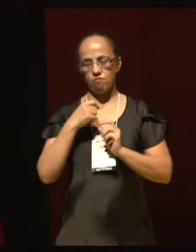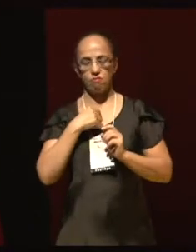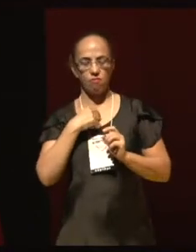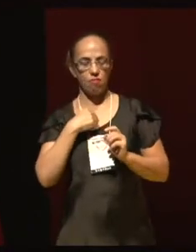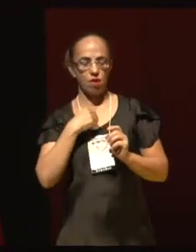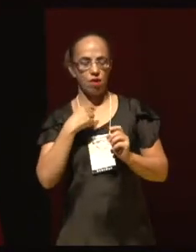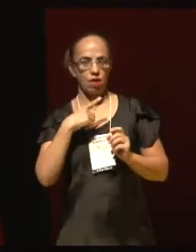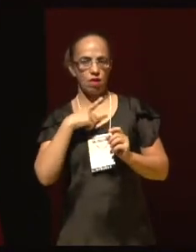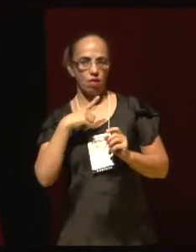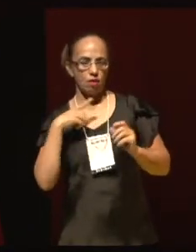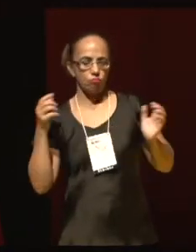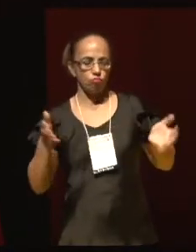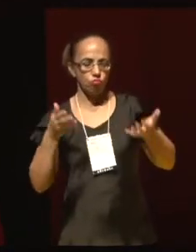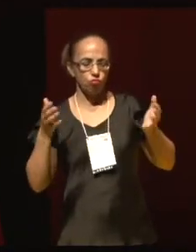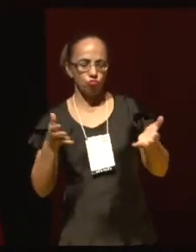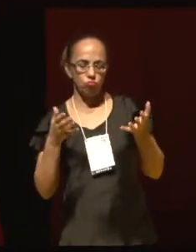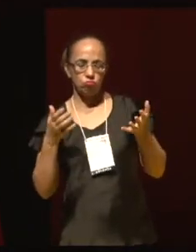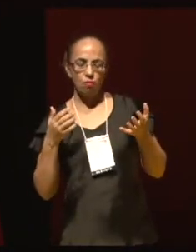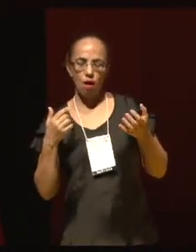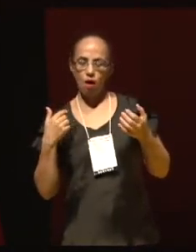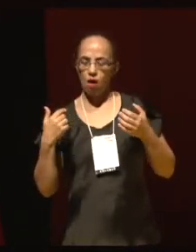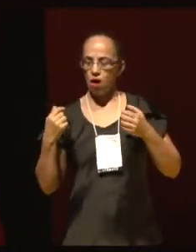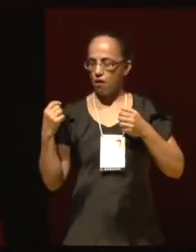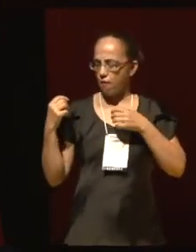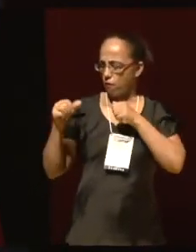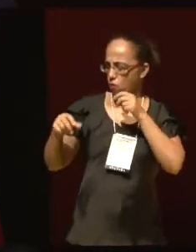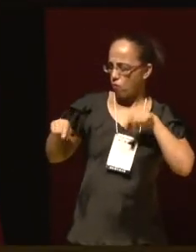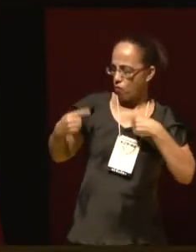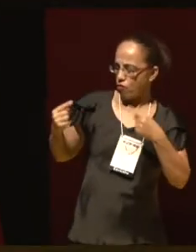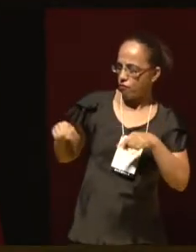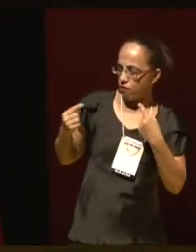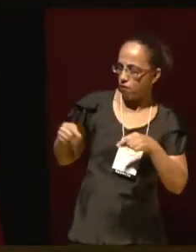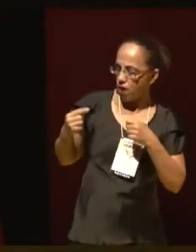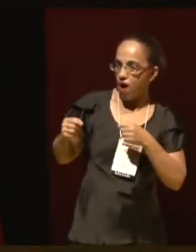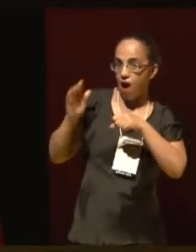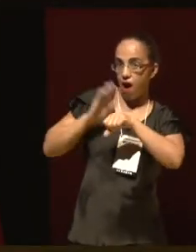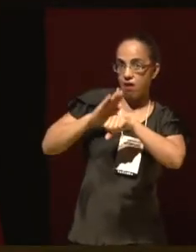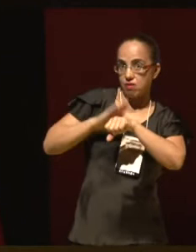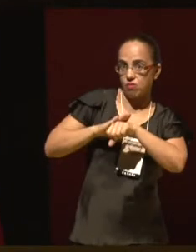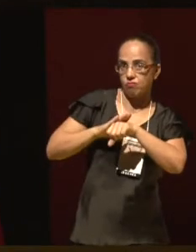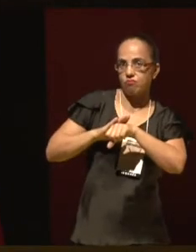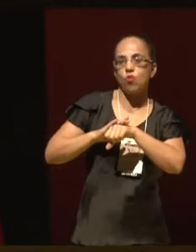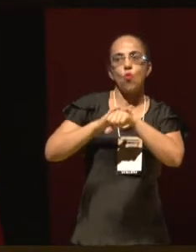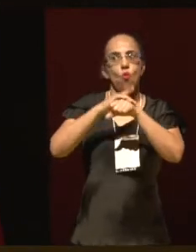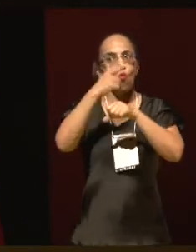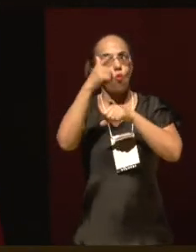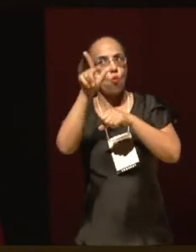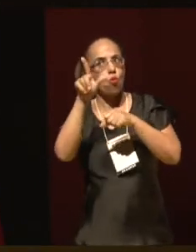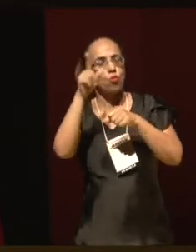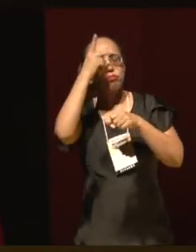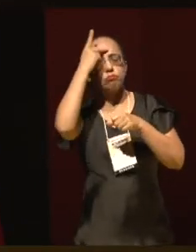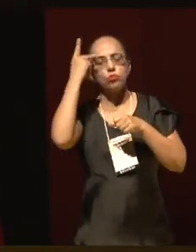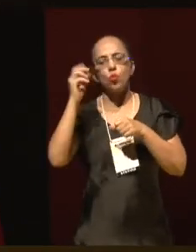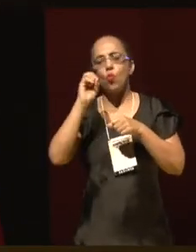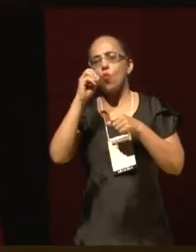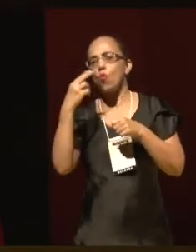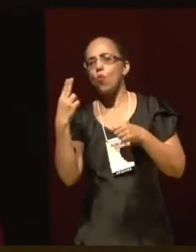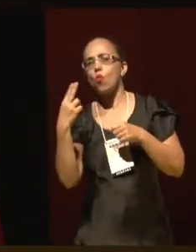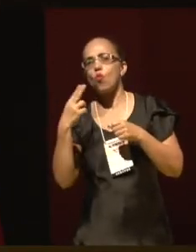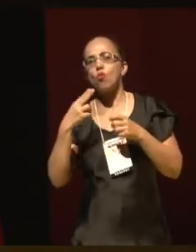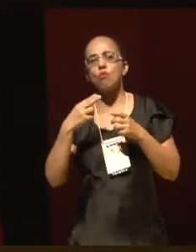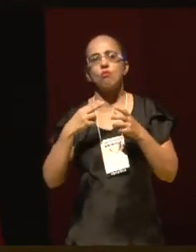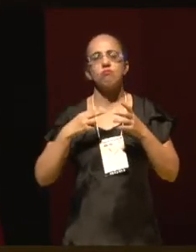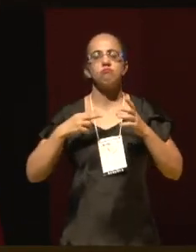provoca uma ação para com a outra pessoa ou dentro do ambiente.